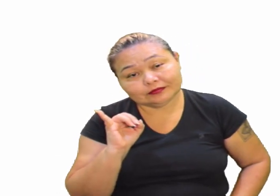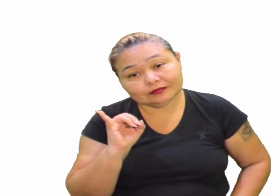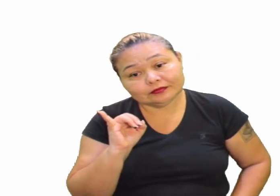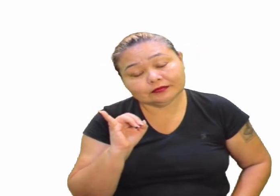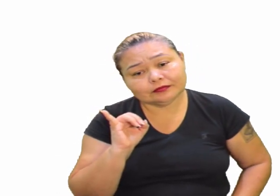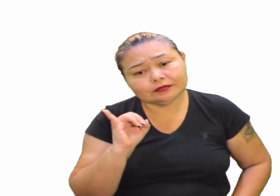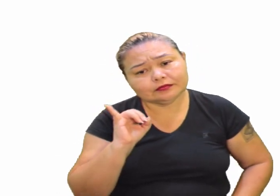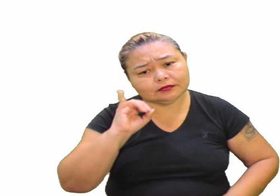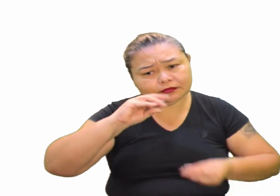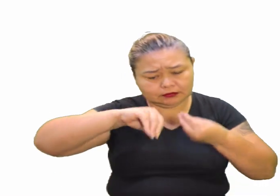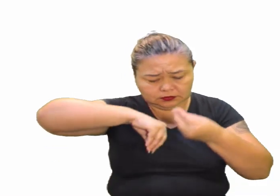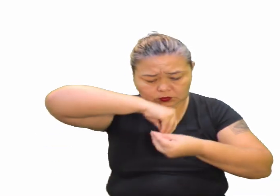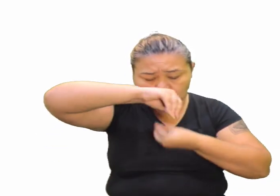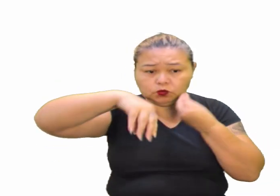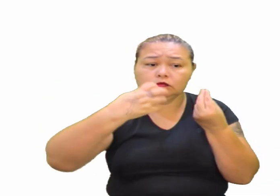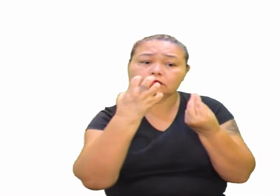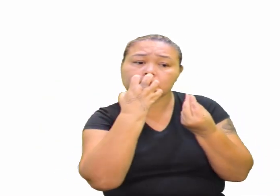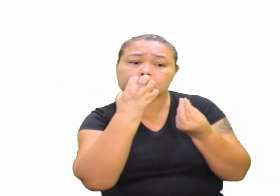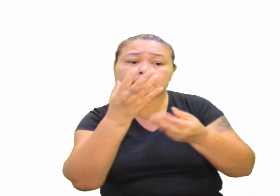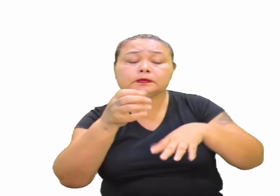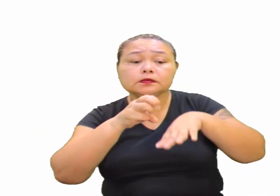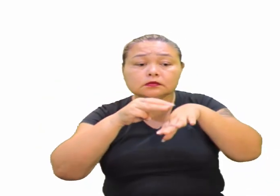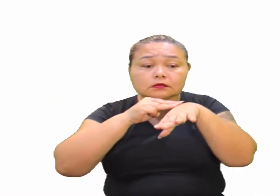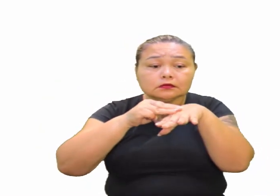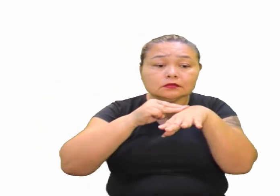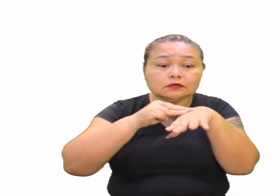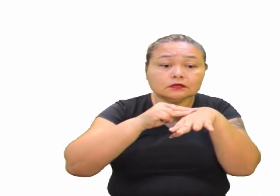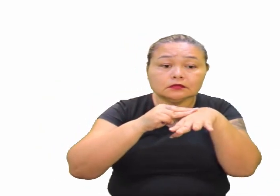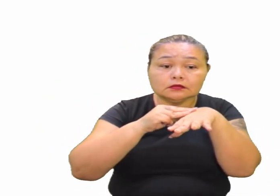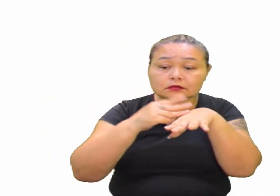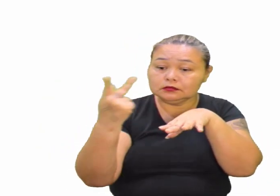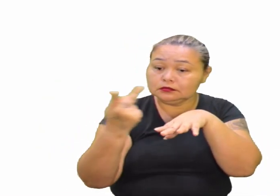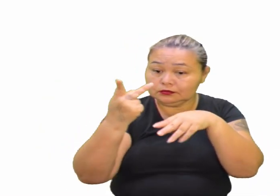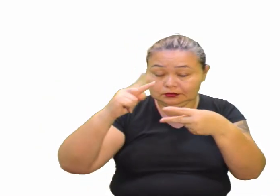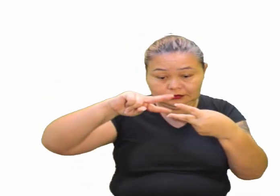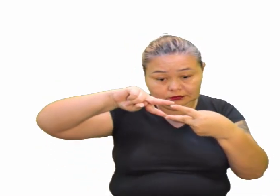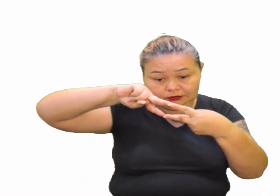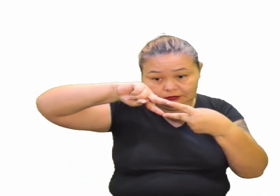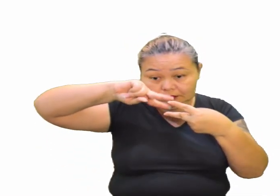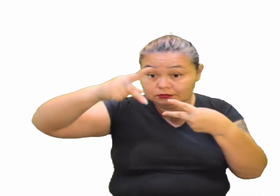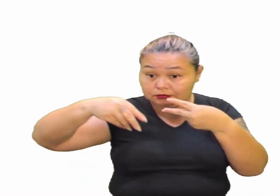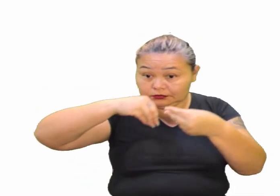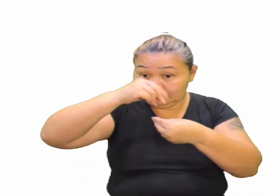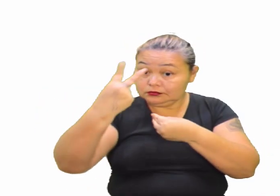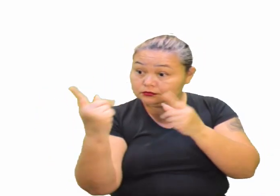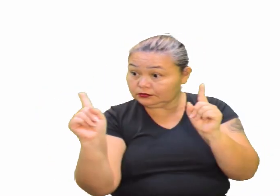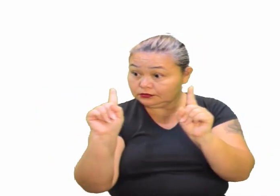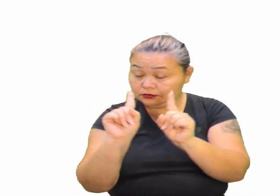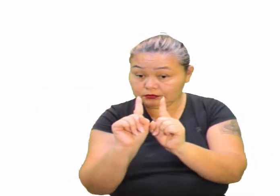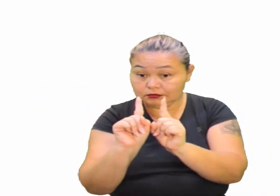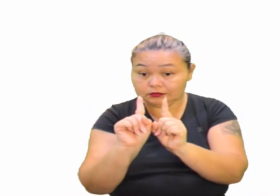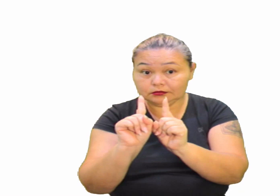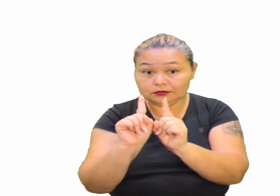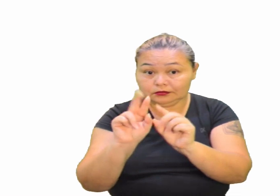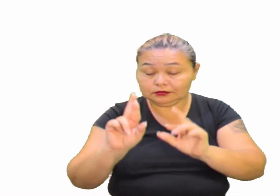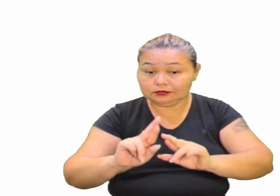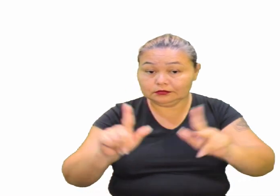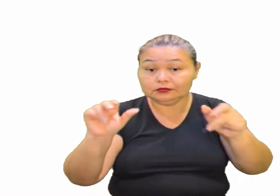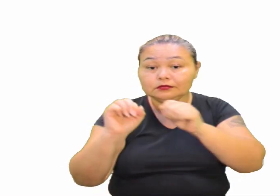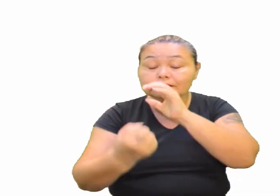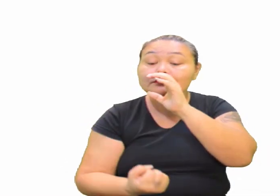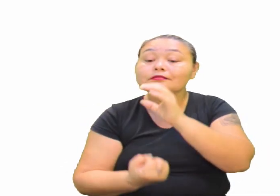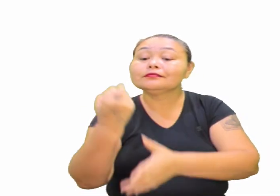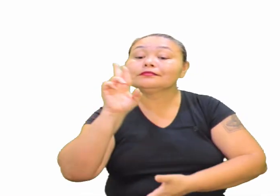O cruzamento do cachorro marrom, ambos heterozigotos, originará